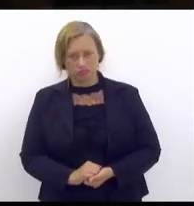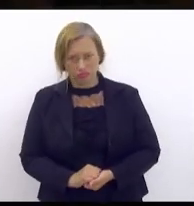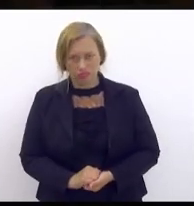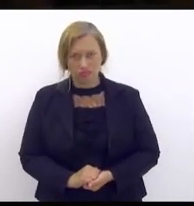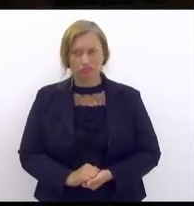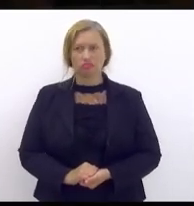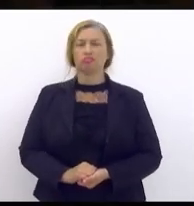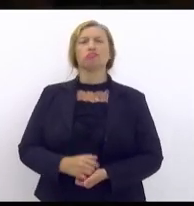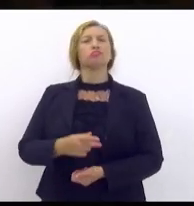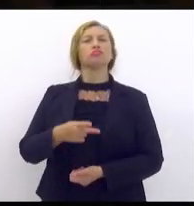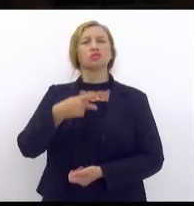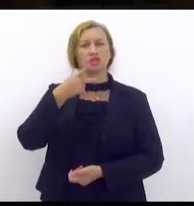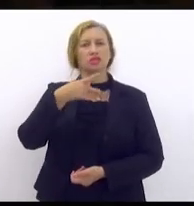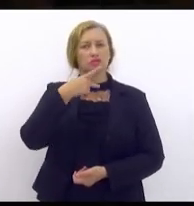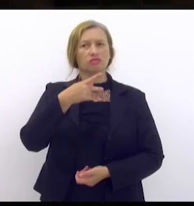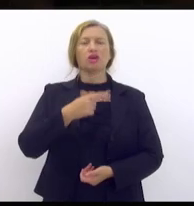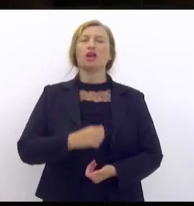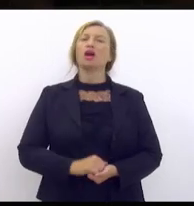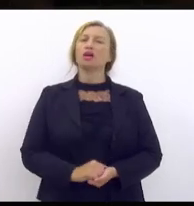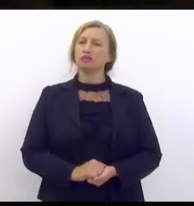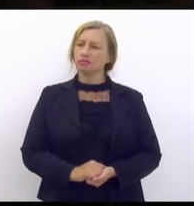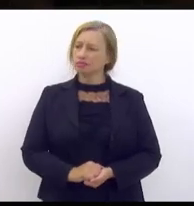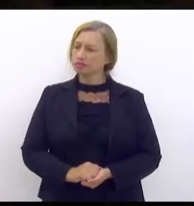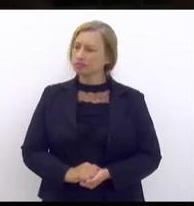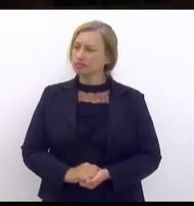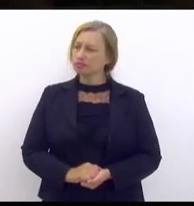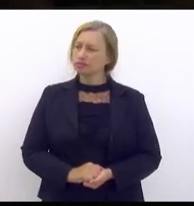me contrapor às falas